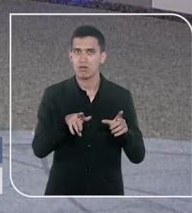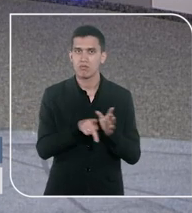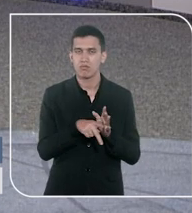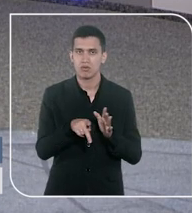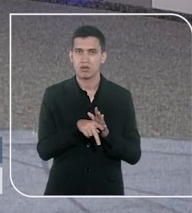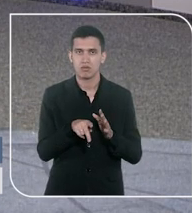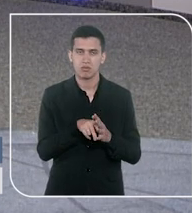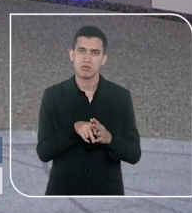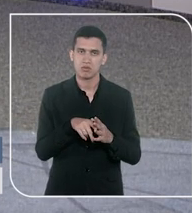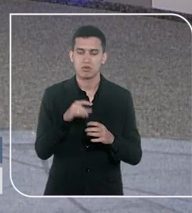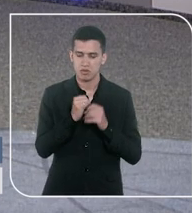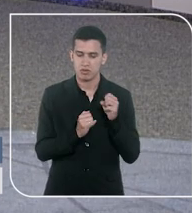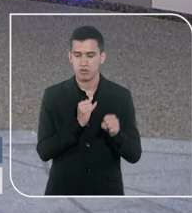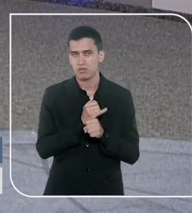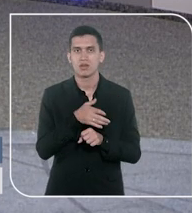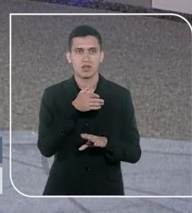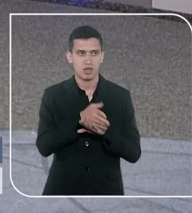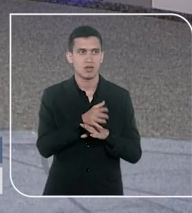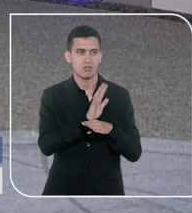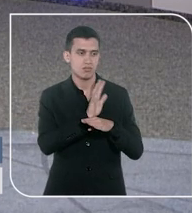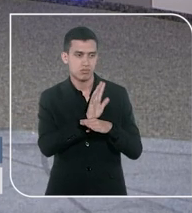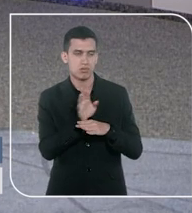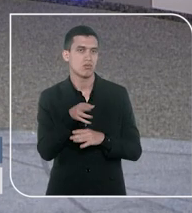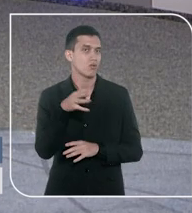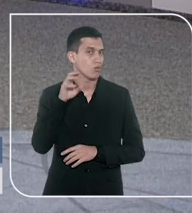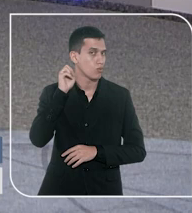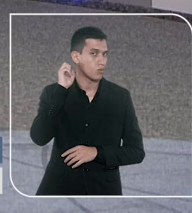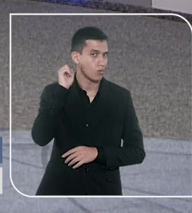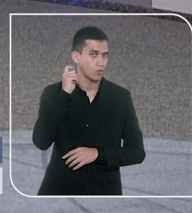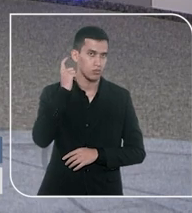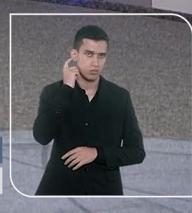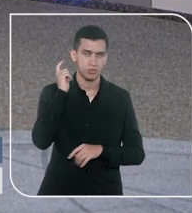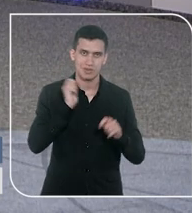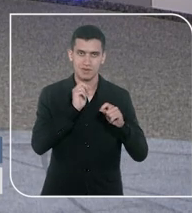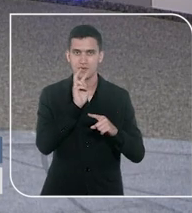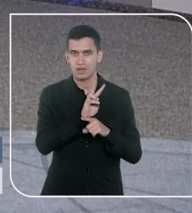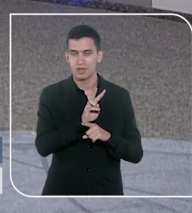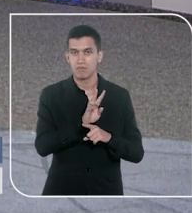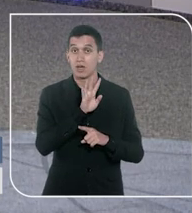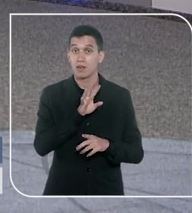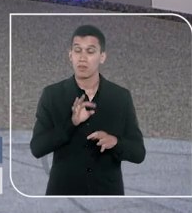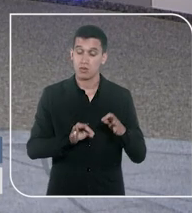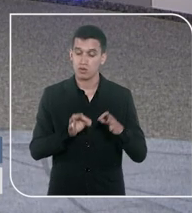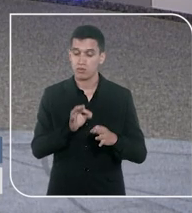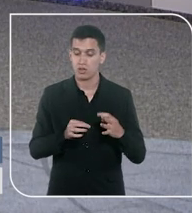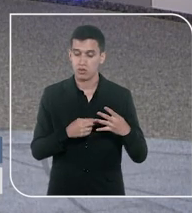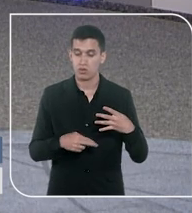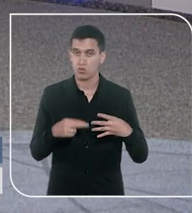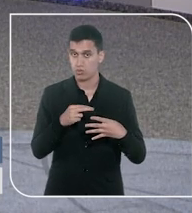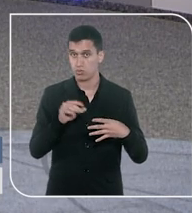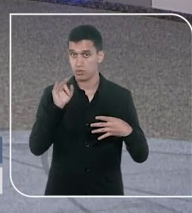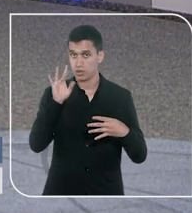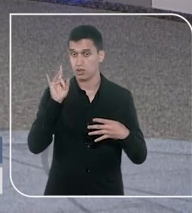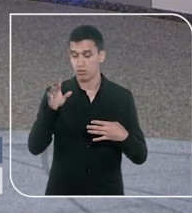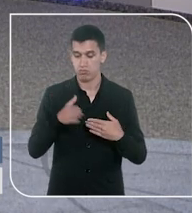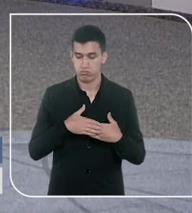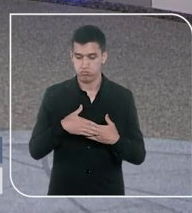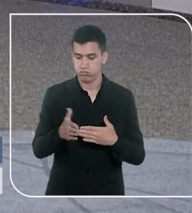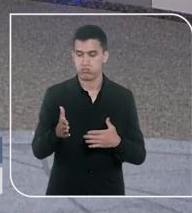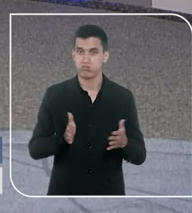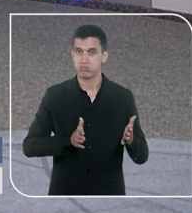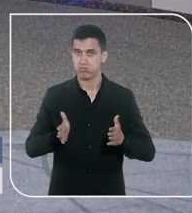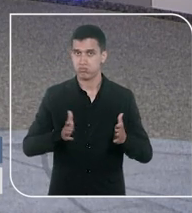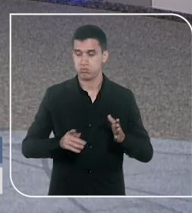de vídeo. Bom, mas continuando, com a publicação do acórdão proferido no julgamento do recurso especial, é aberto o prazo para